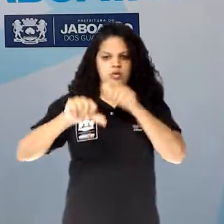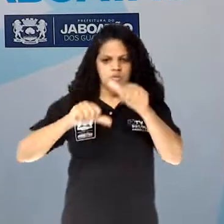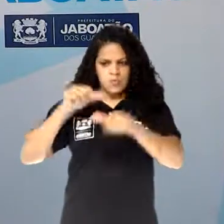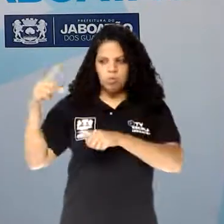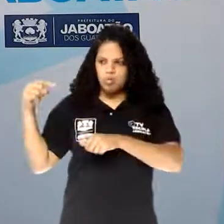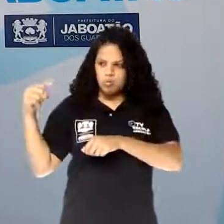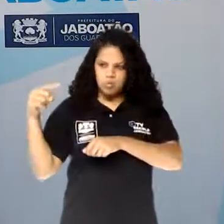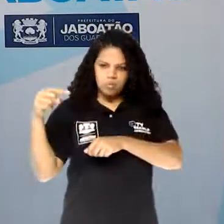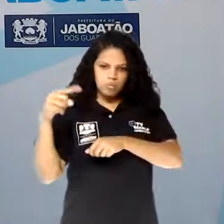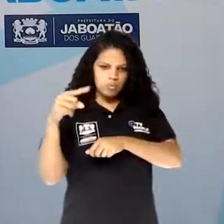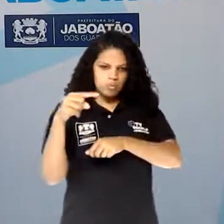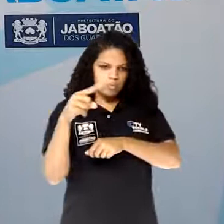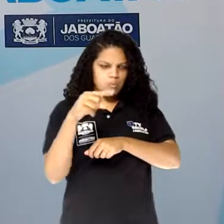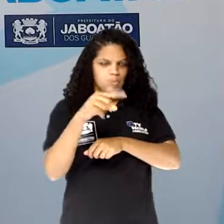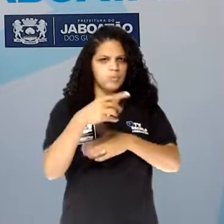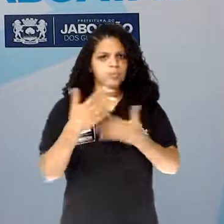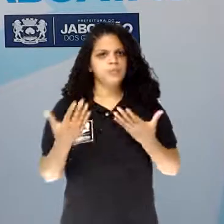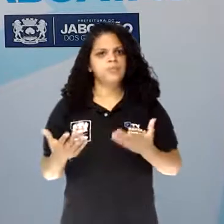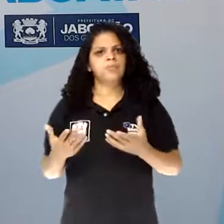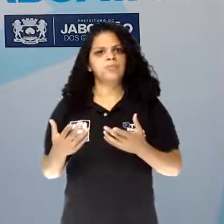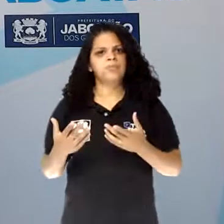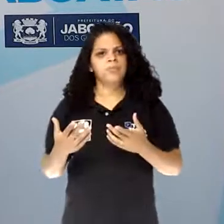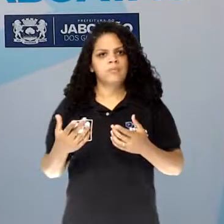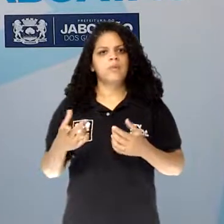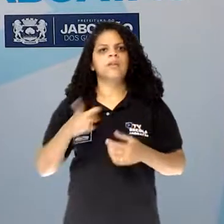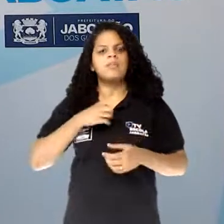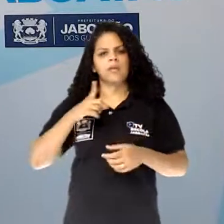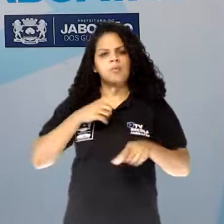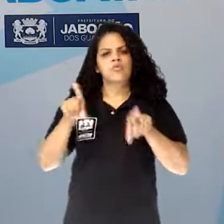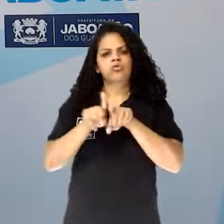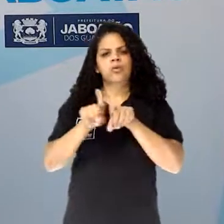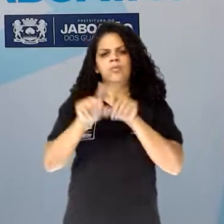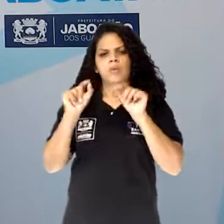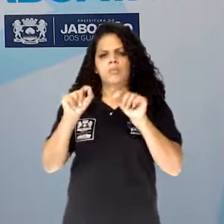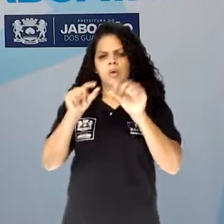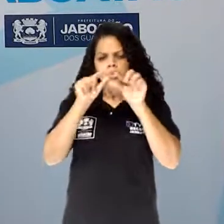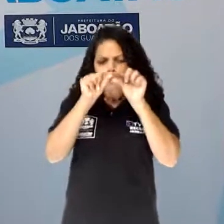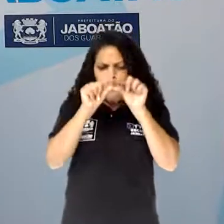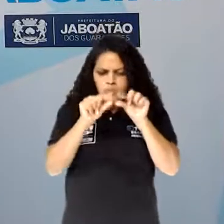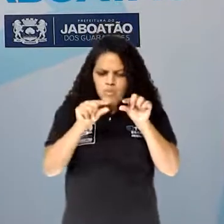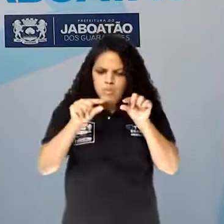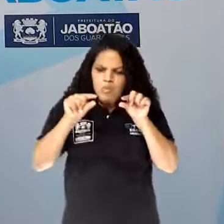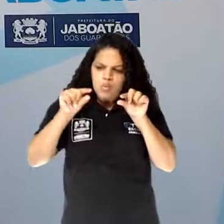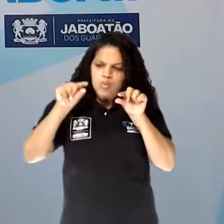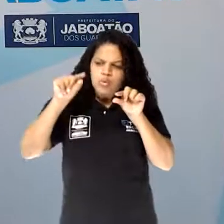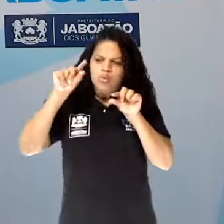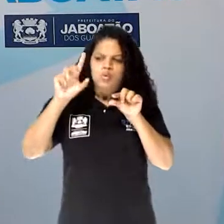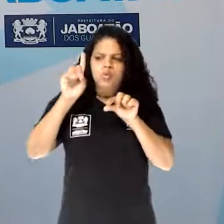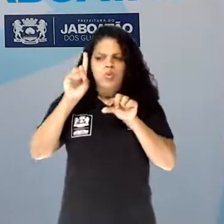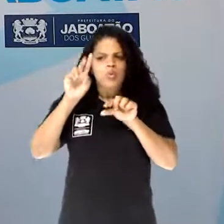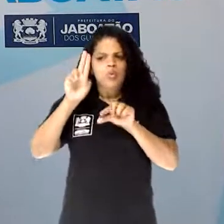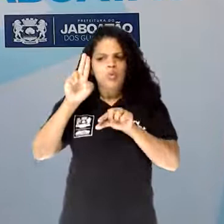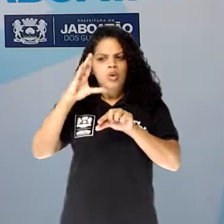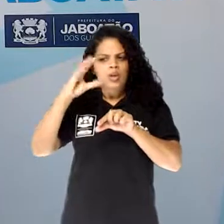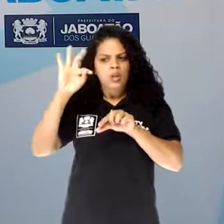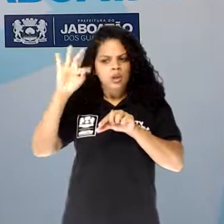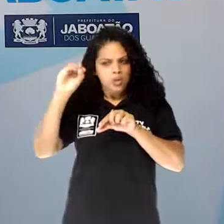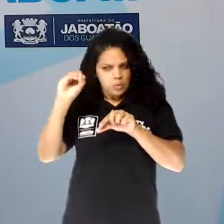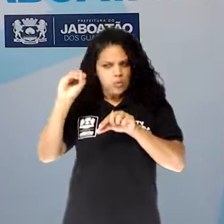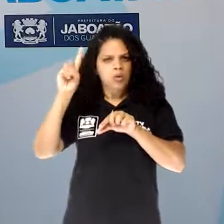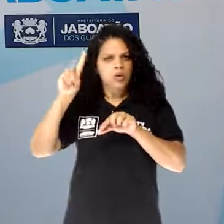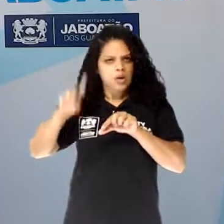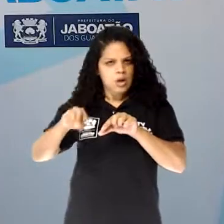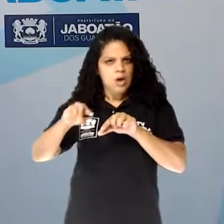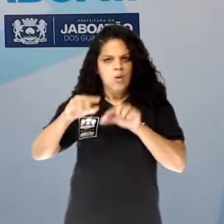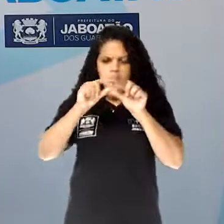tá? Subindo aqui, ó, a gente tem esse canal, esse duto aqui, que é o canal deferente, né? Por